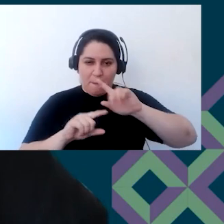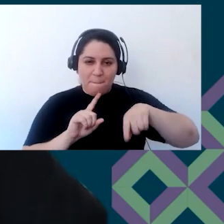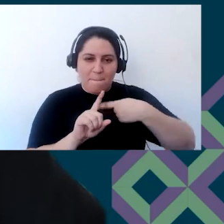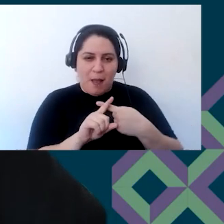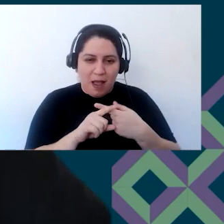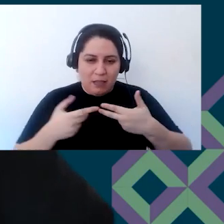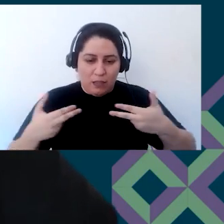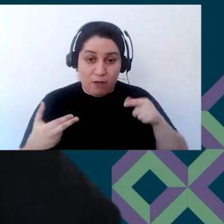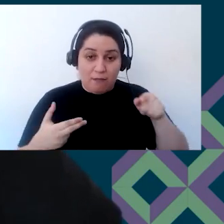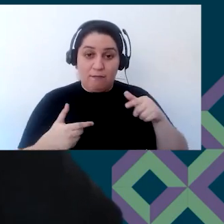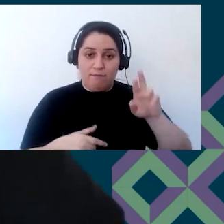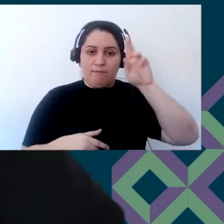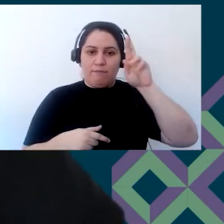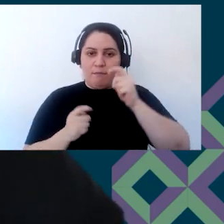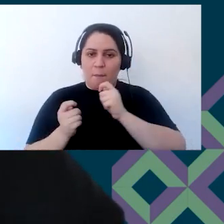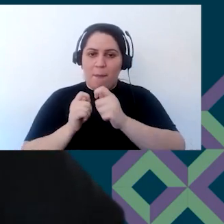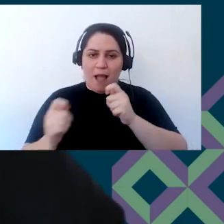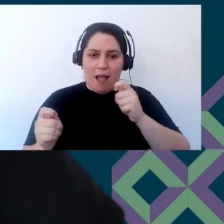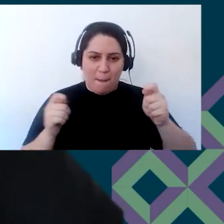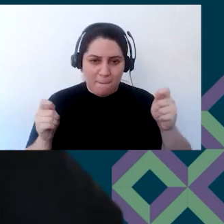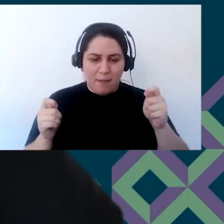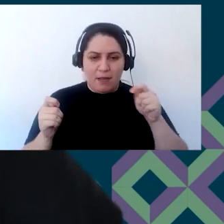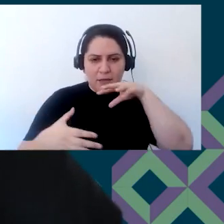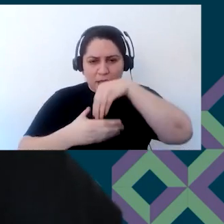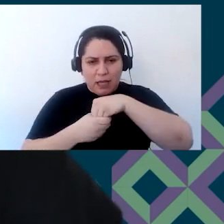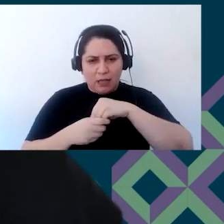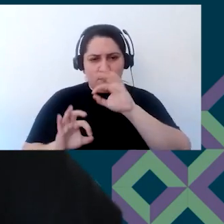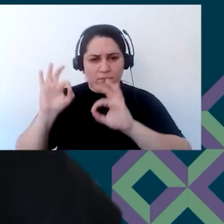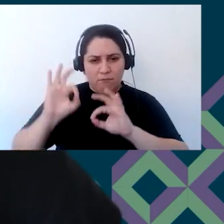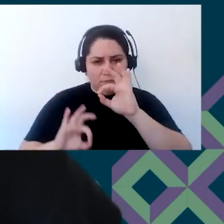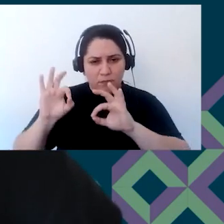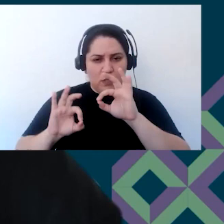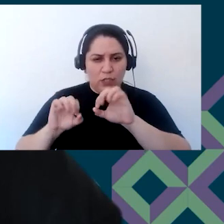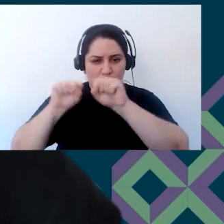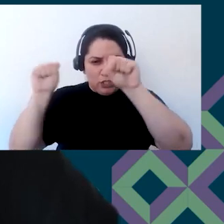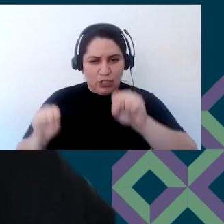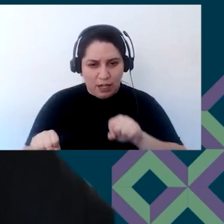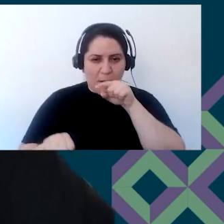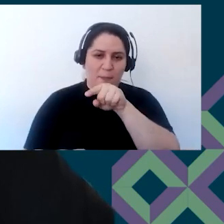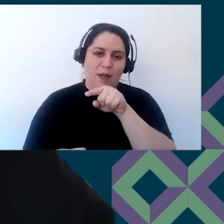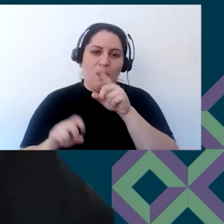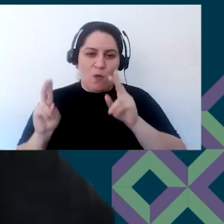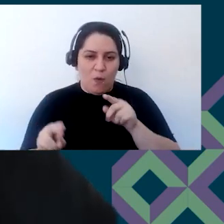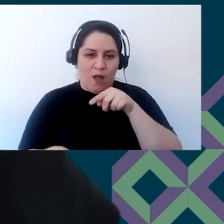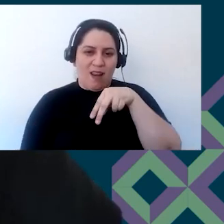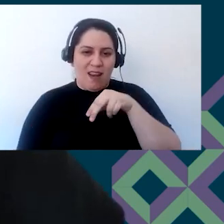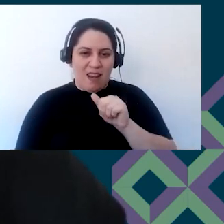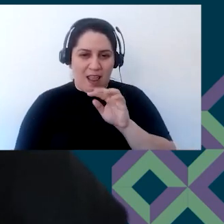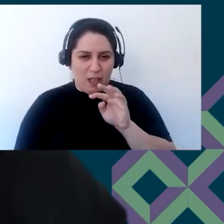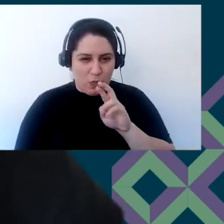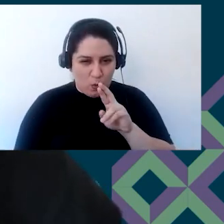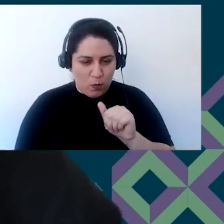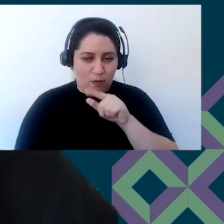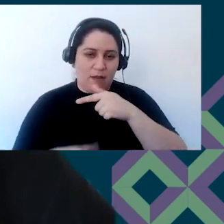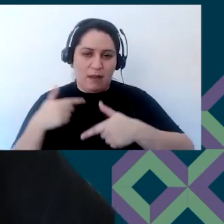de pagamentos no projeto de desenvolvimento da plataforma financeira da cliente Natura, onde ela também atua no